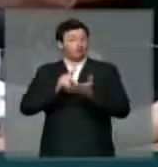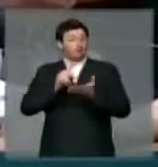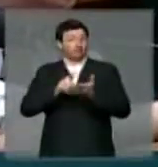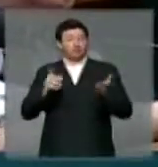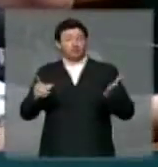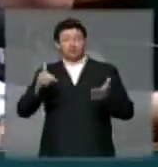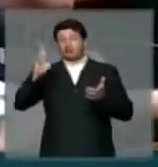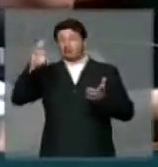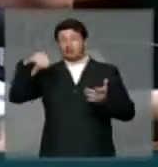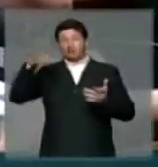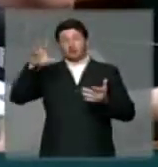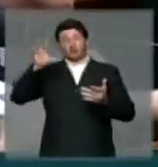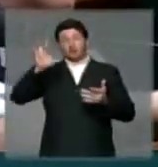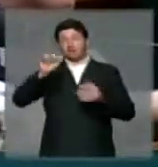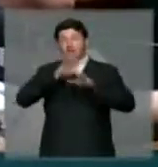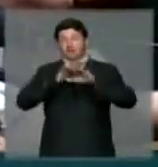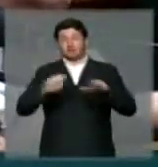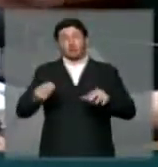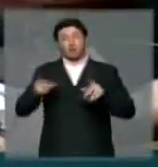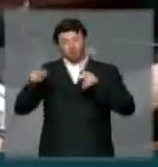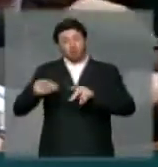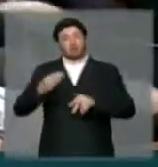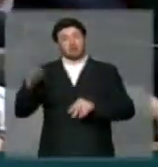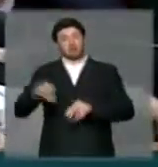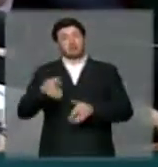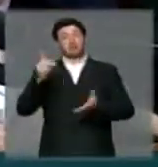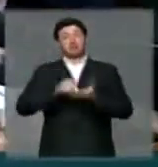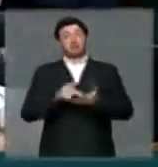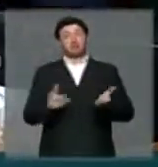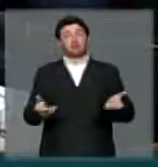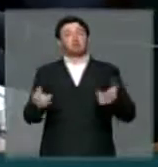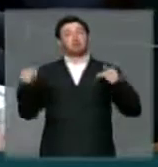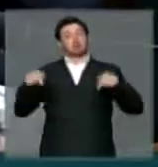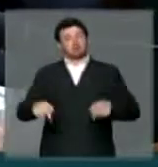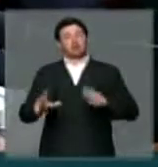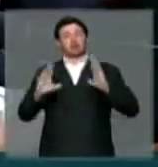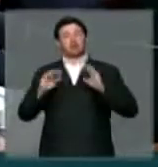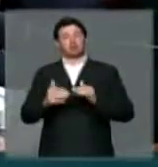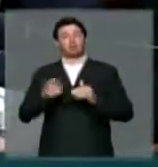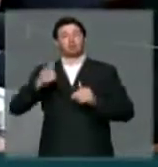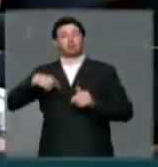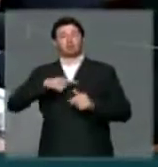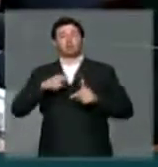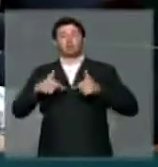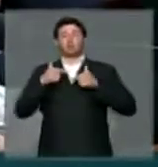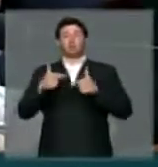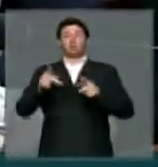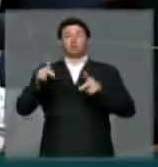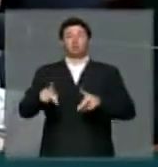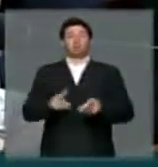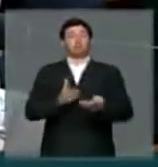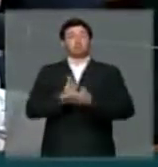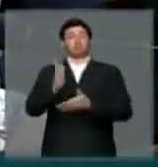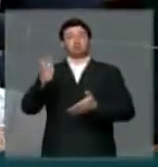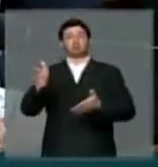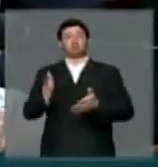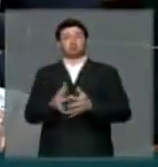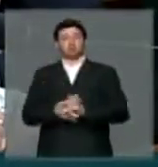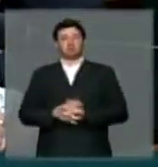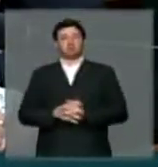verdadeira democracia. Nessa comissão, nós já temos iniciativas populares aprovadas.